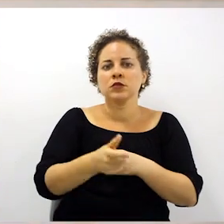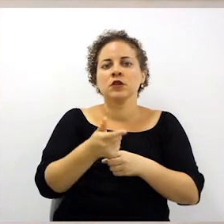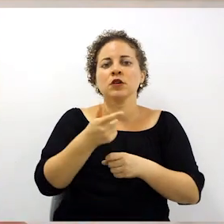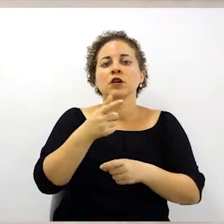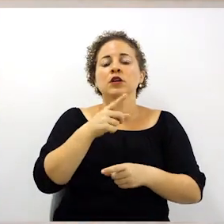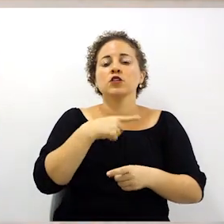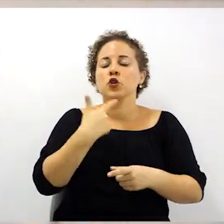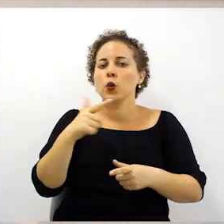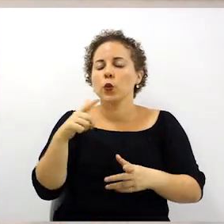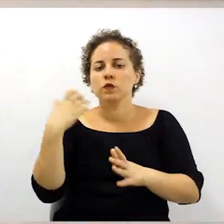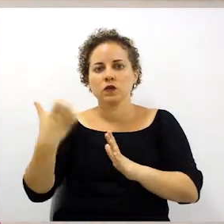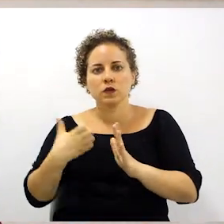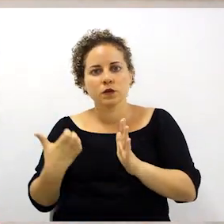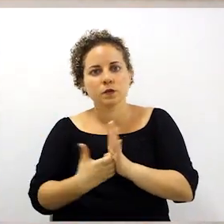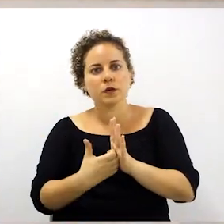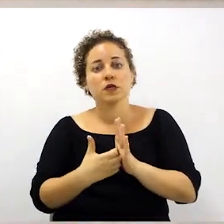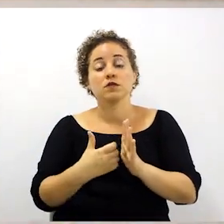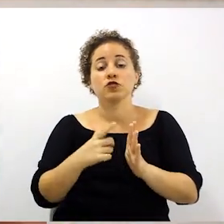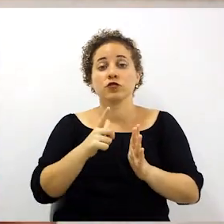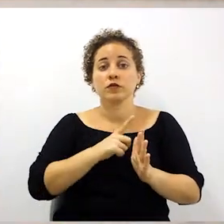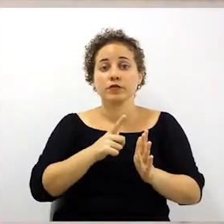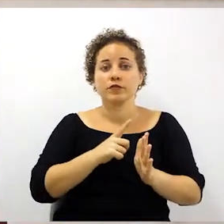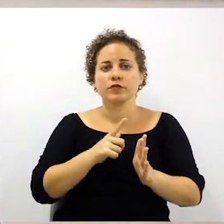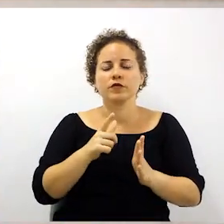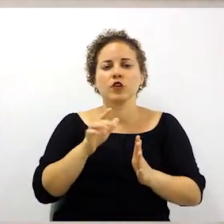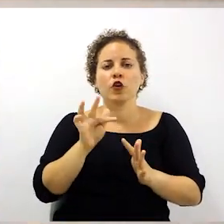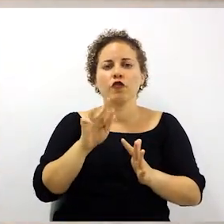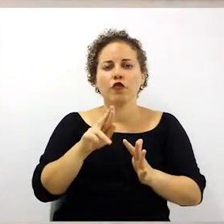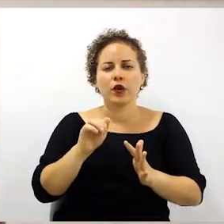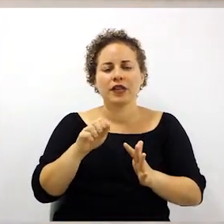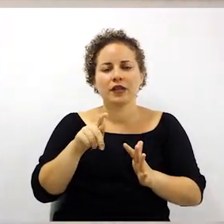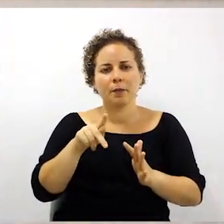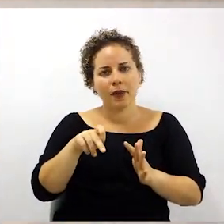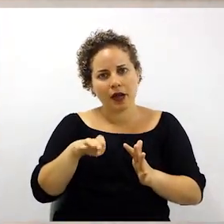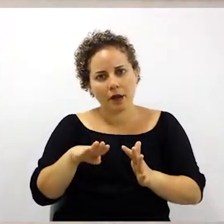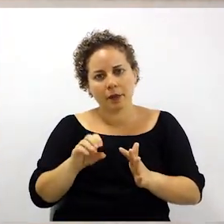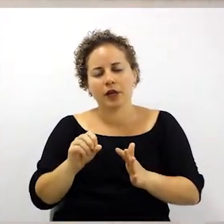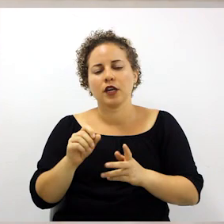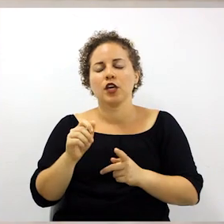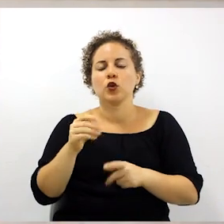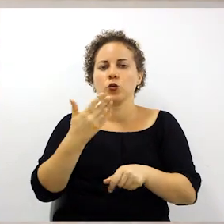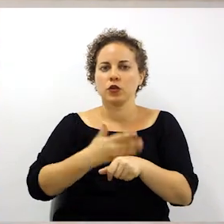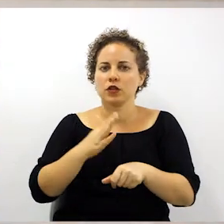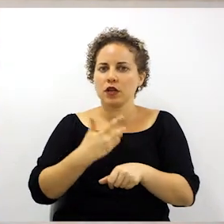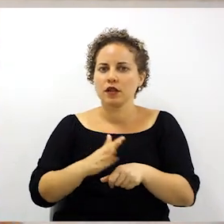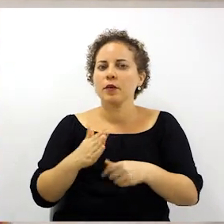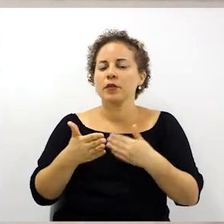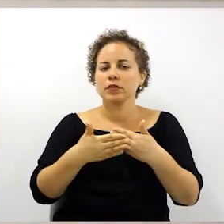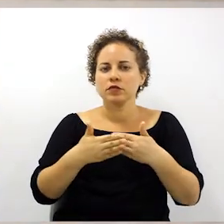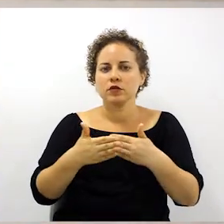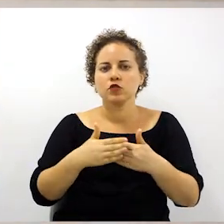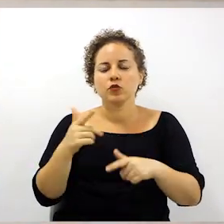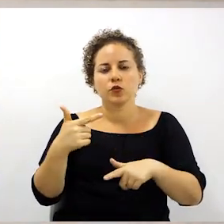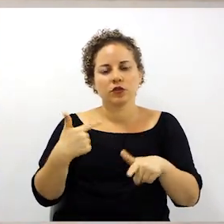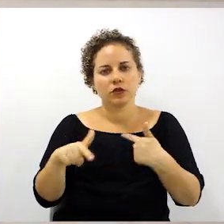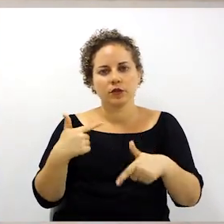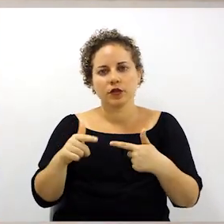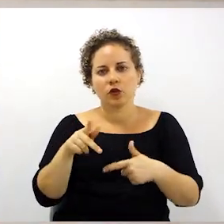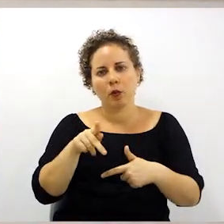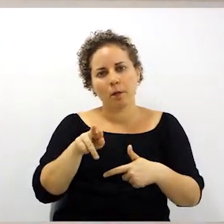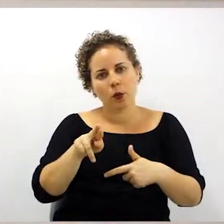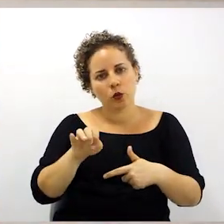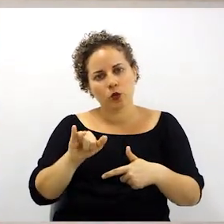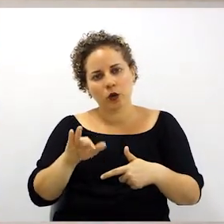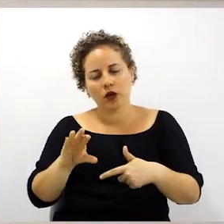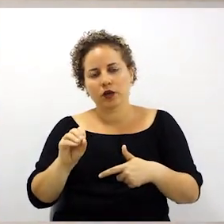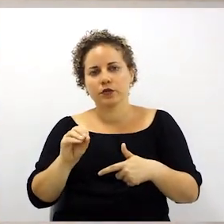é? Porque é lá no OGMO onde se faz a folha de pagamento, treinamentos, tem um contato com o trabalhador portuário.